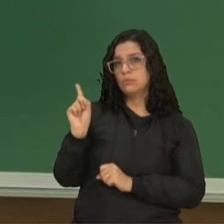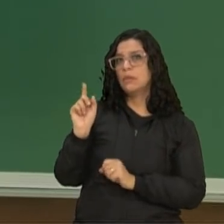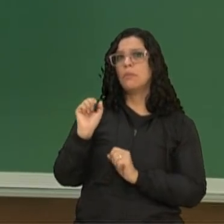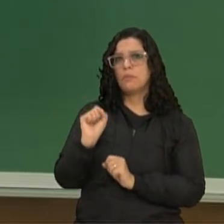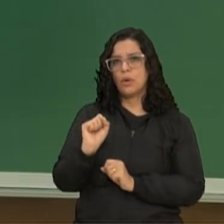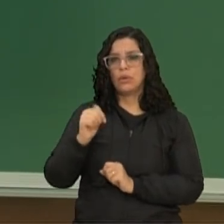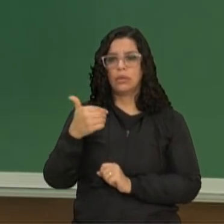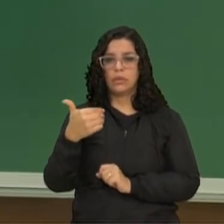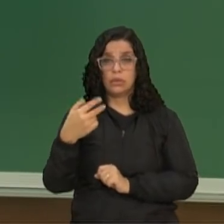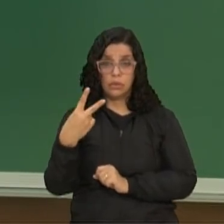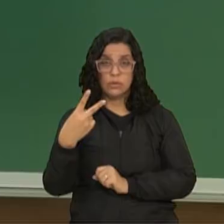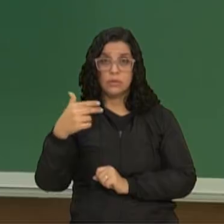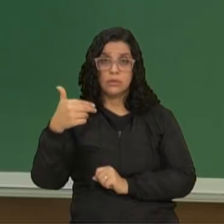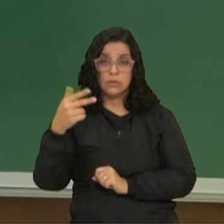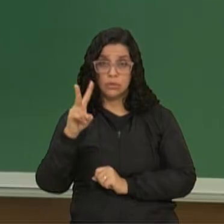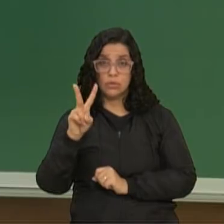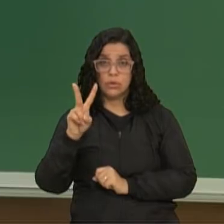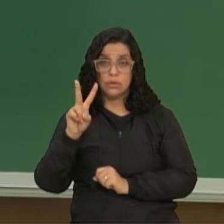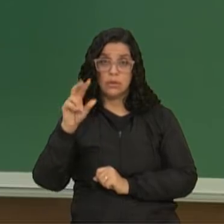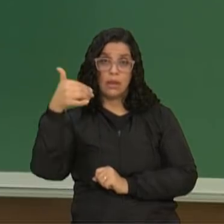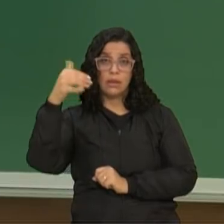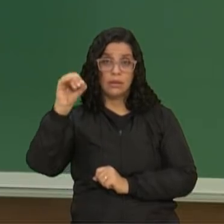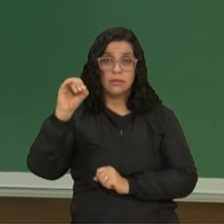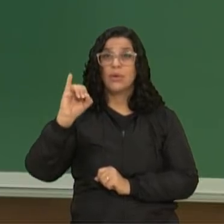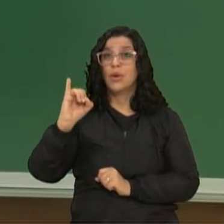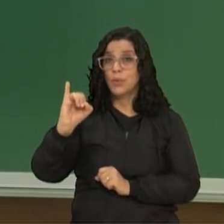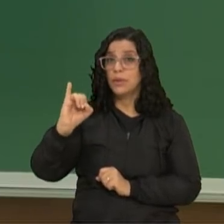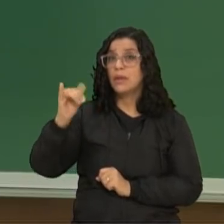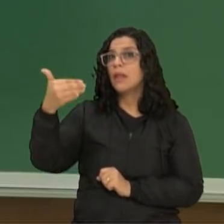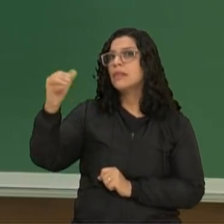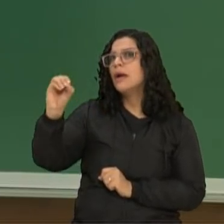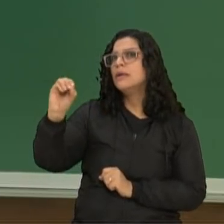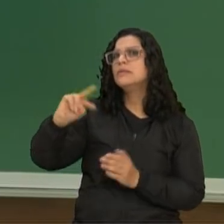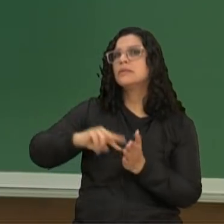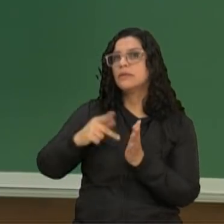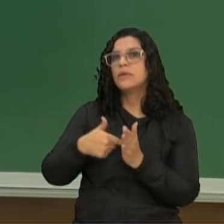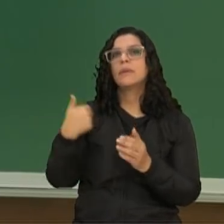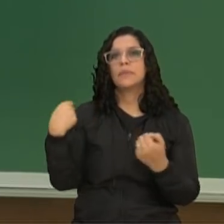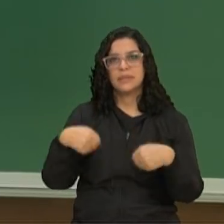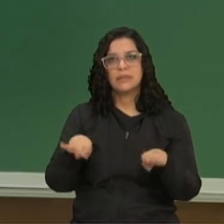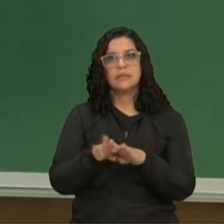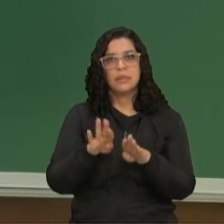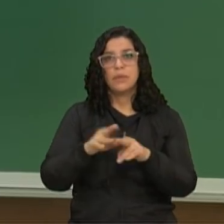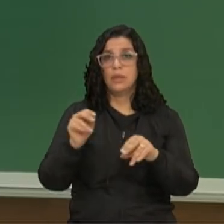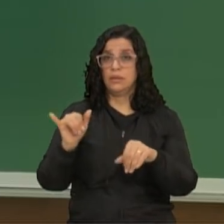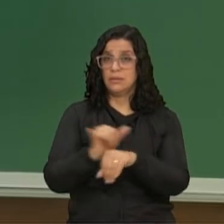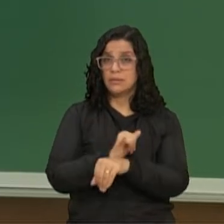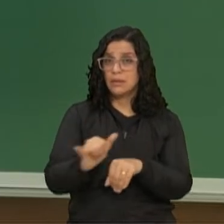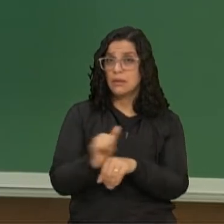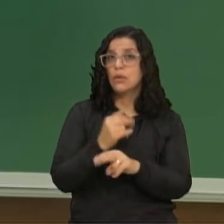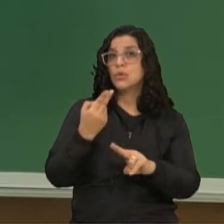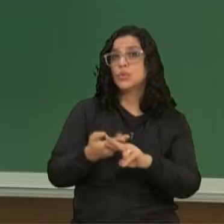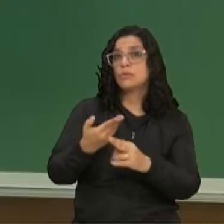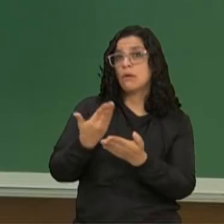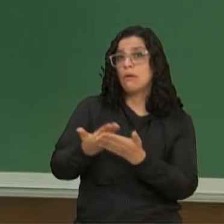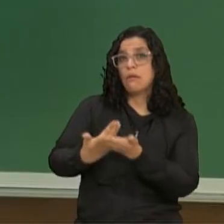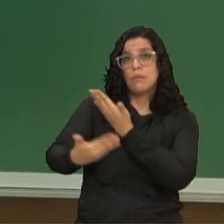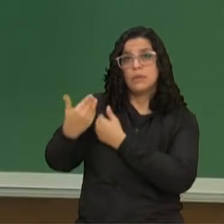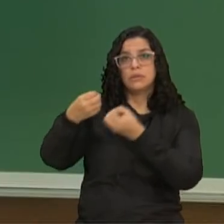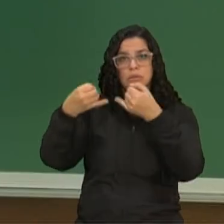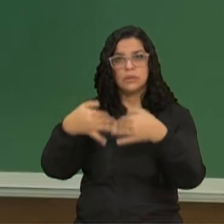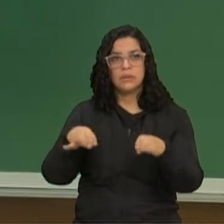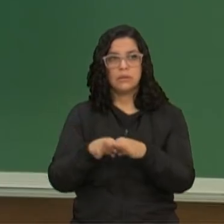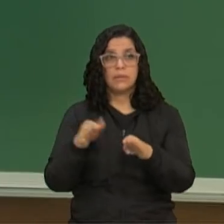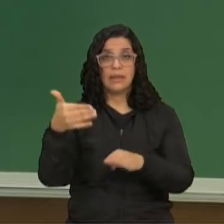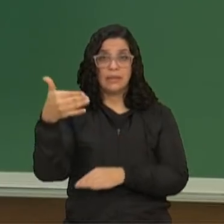indicado o 2 elevado a 10ª. Agora, o i elevado a 10, a gente vai ter que usar aquele artifício que a gente viu na aula passada, que é